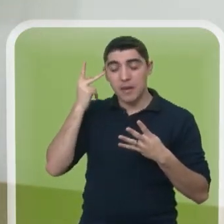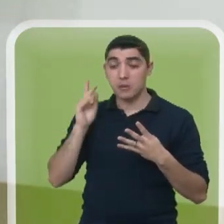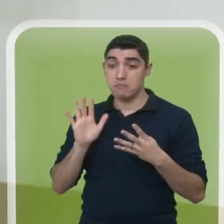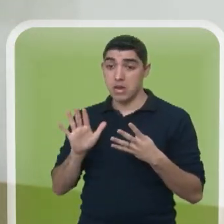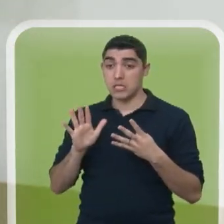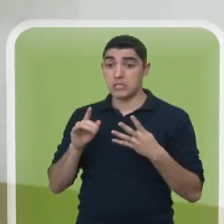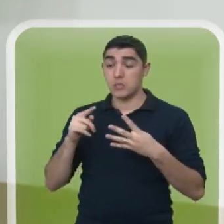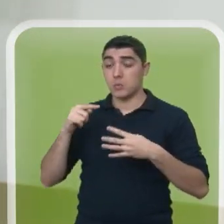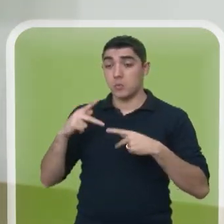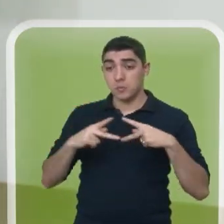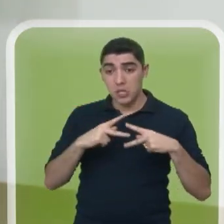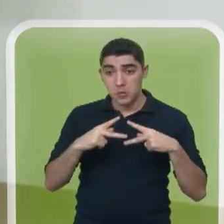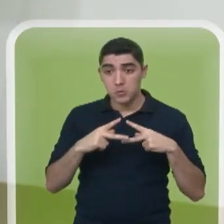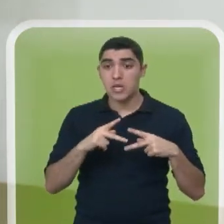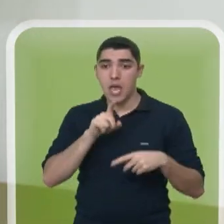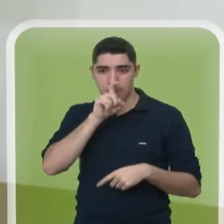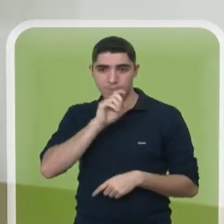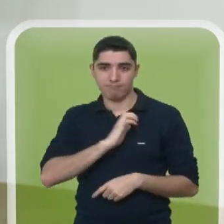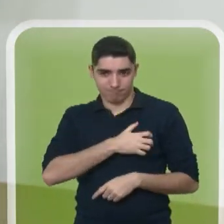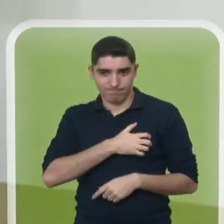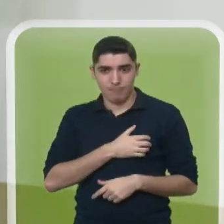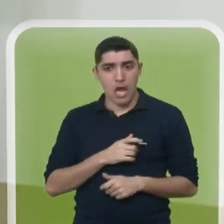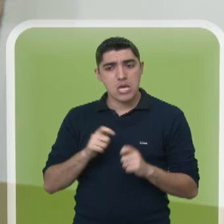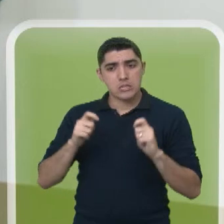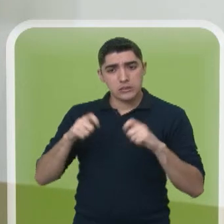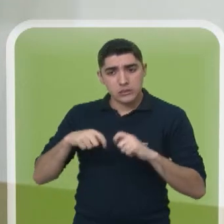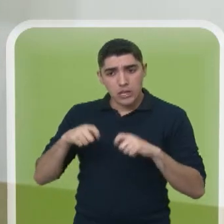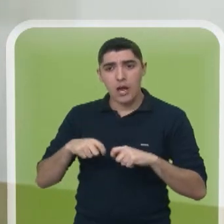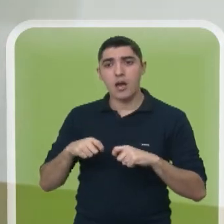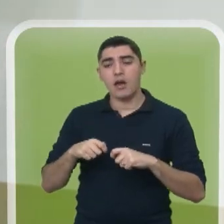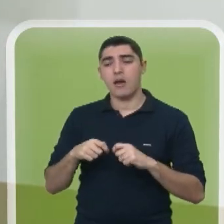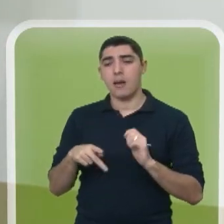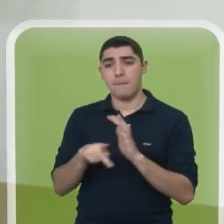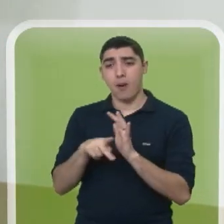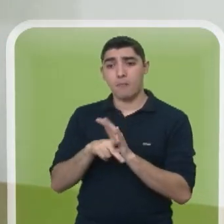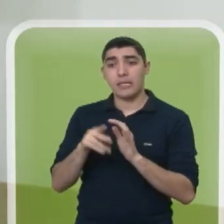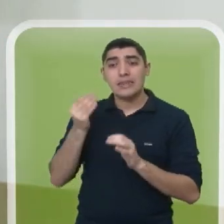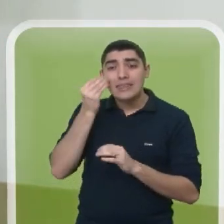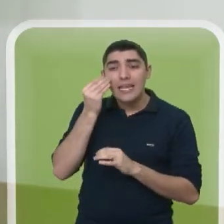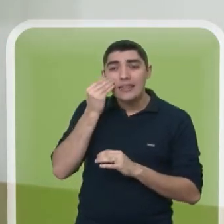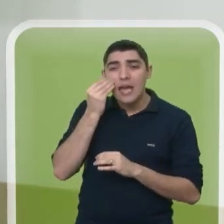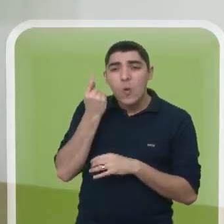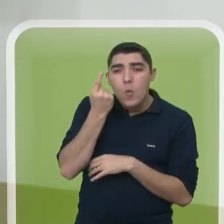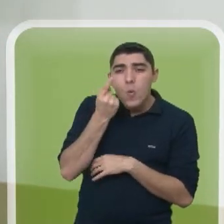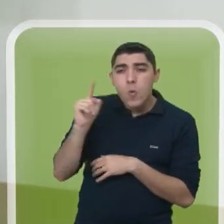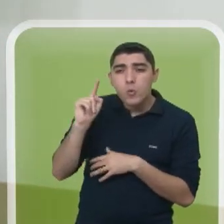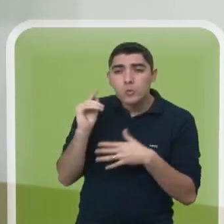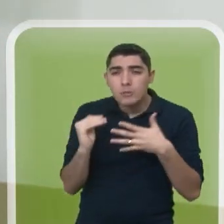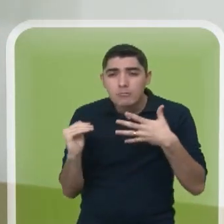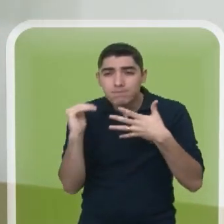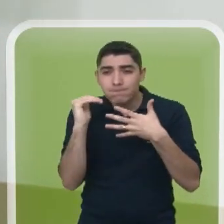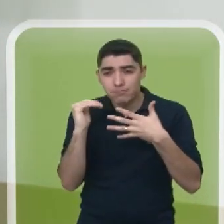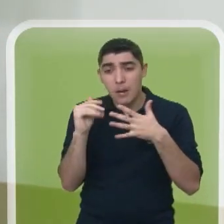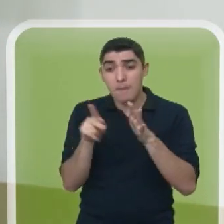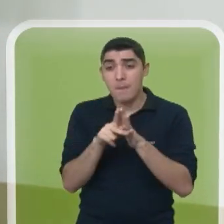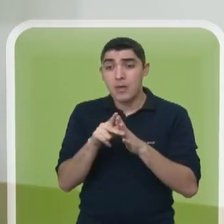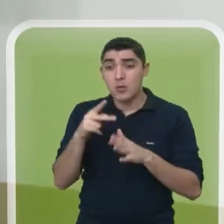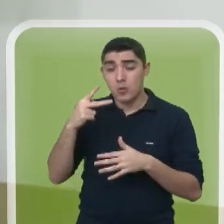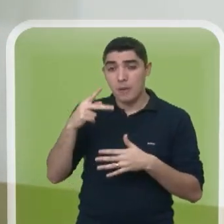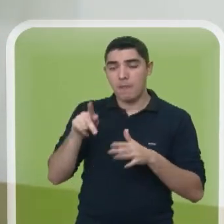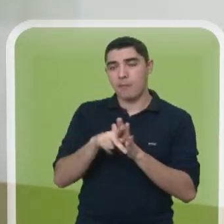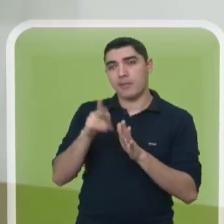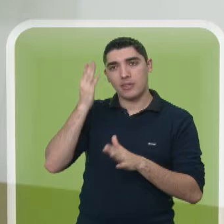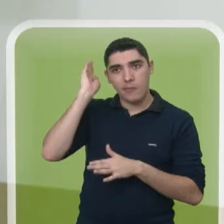até ontem ou semana passada, briga aí por essa última vaga, né? Então são 2 vagas para 3 times, Taubaté,